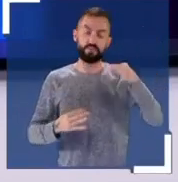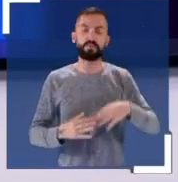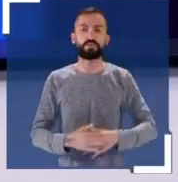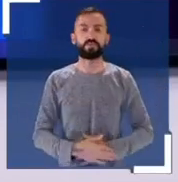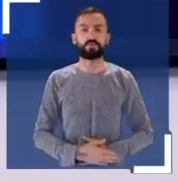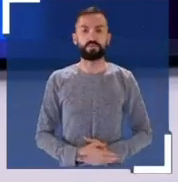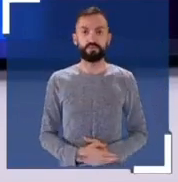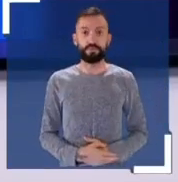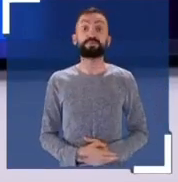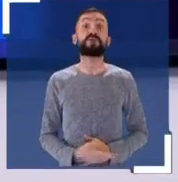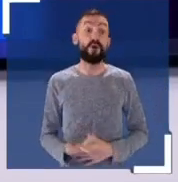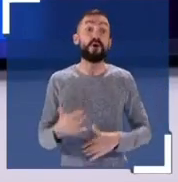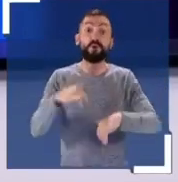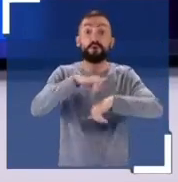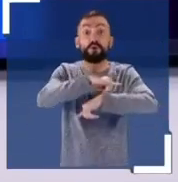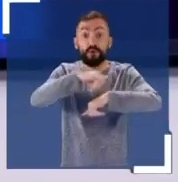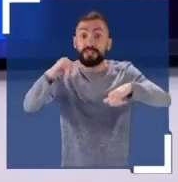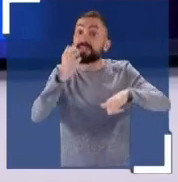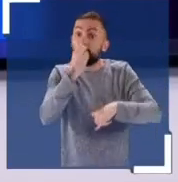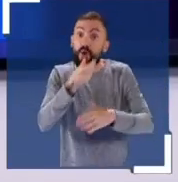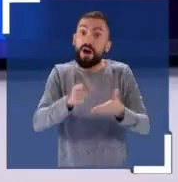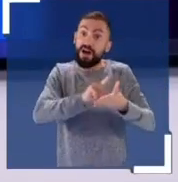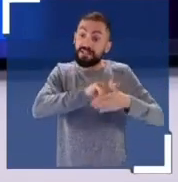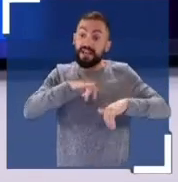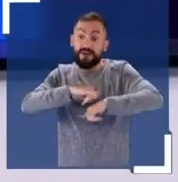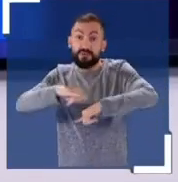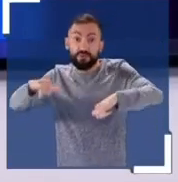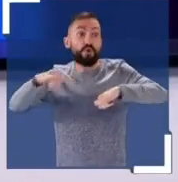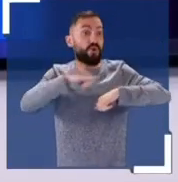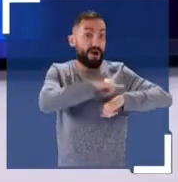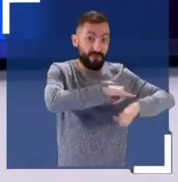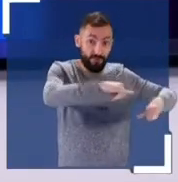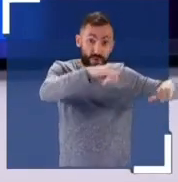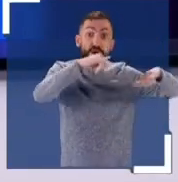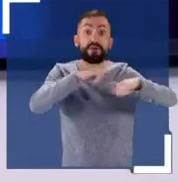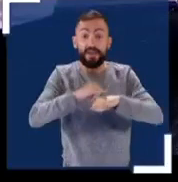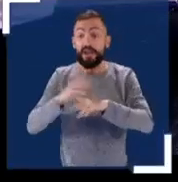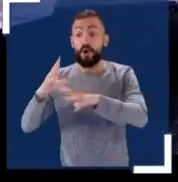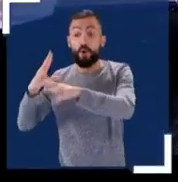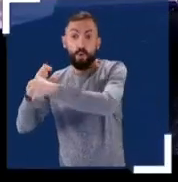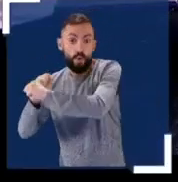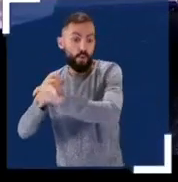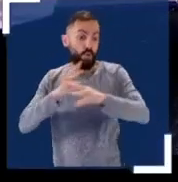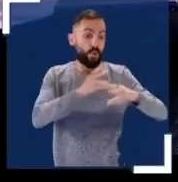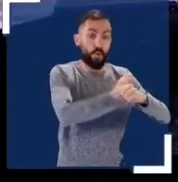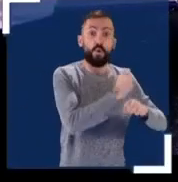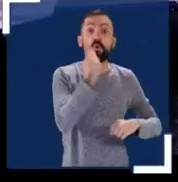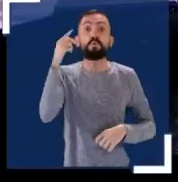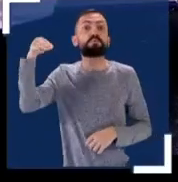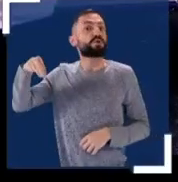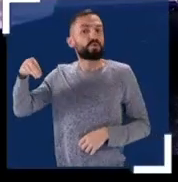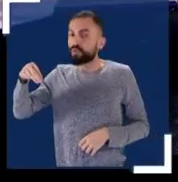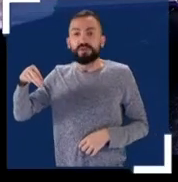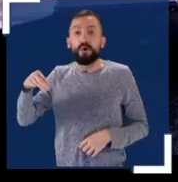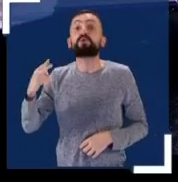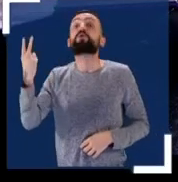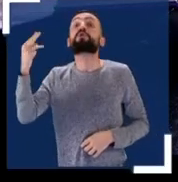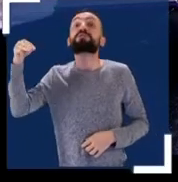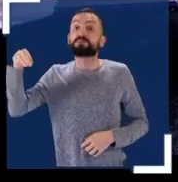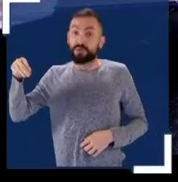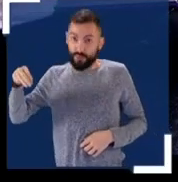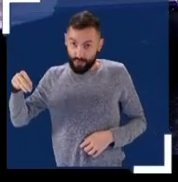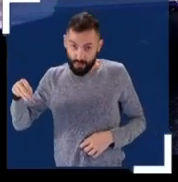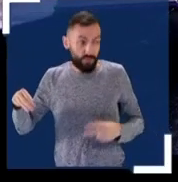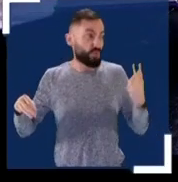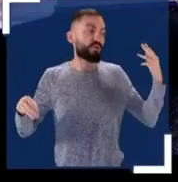A notícia boa, né, que os senhores até já receberam, é que as considerações finais, em vez de 1 minuto e 30, terão 2 minutos de